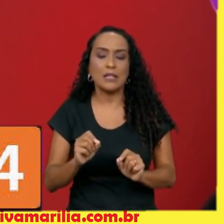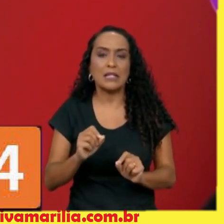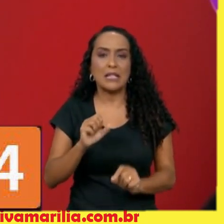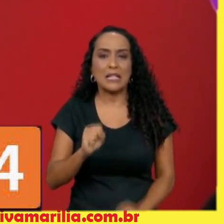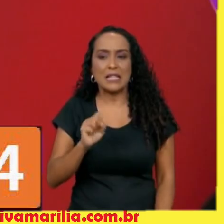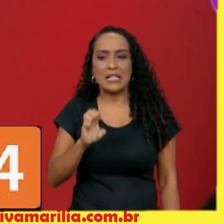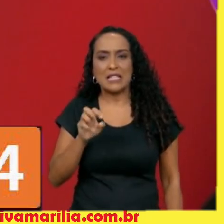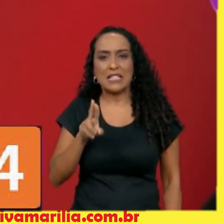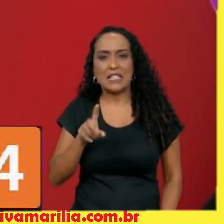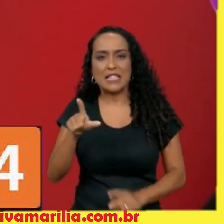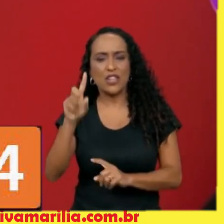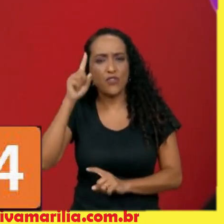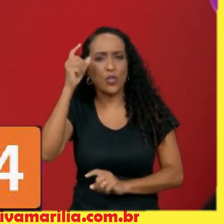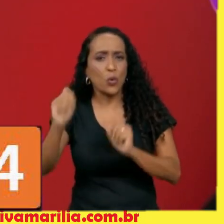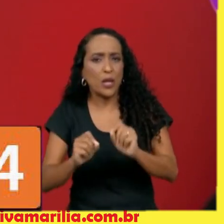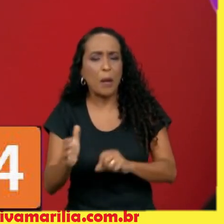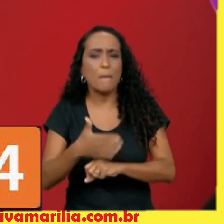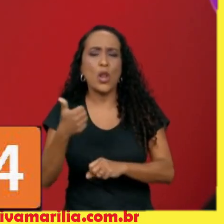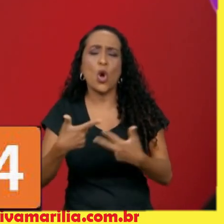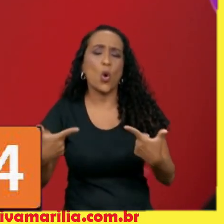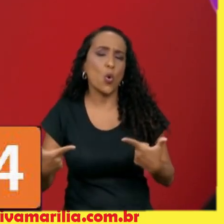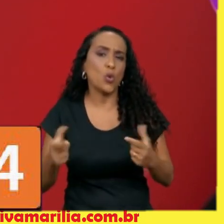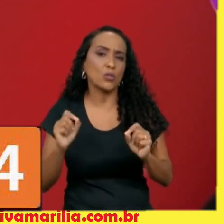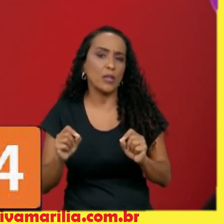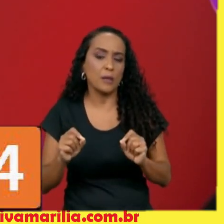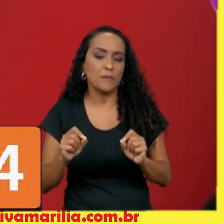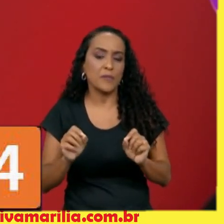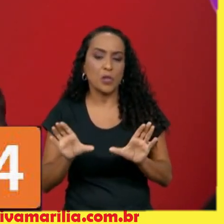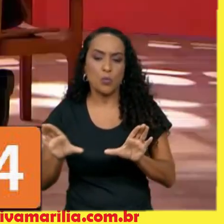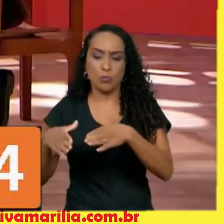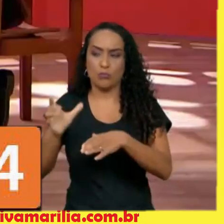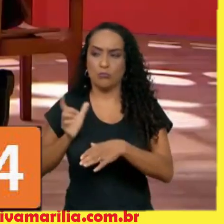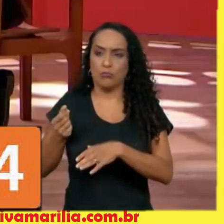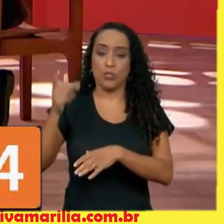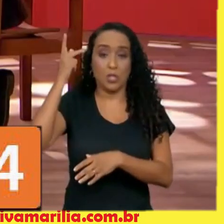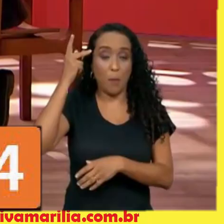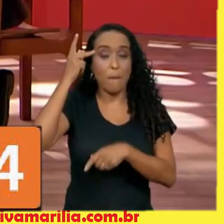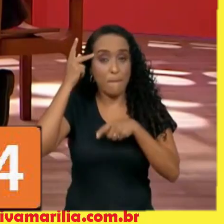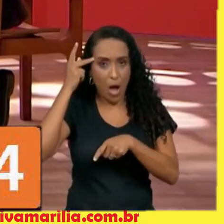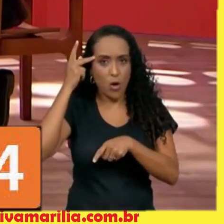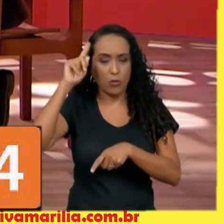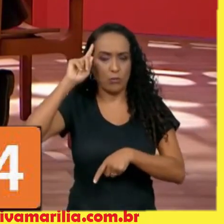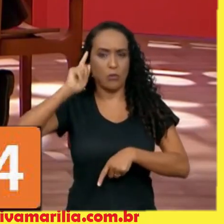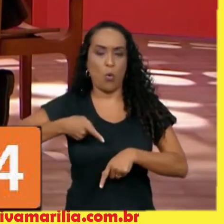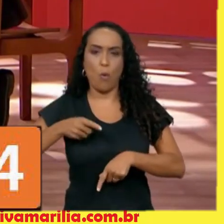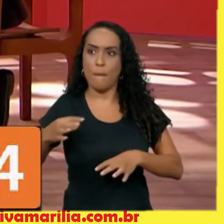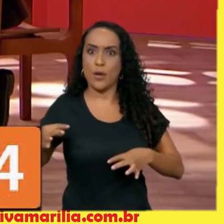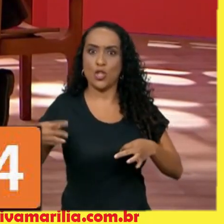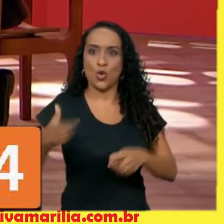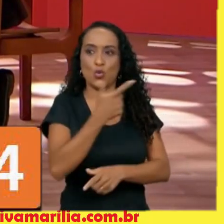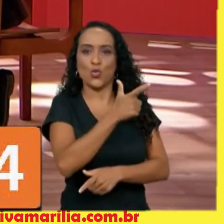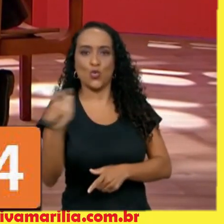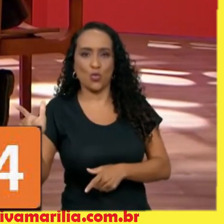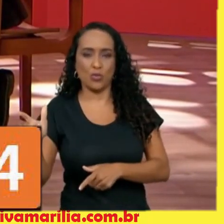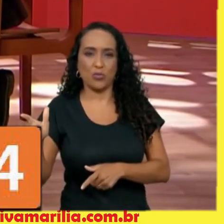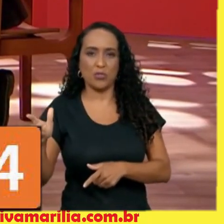essa história, que é a melhor coisa para a elite de São Paulo, que é a elite que comanda todas as outras. Né? Não se